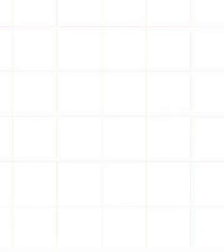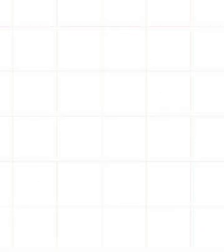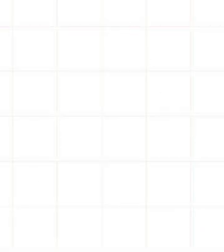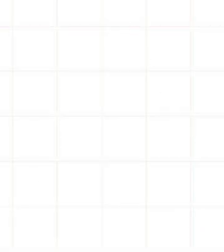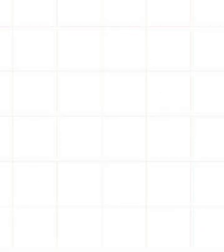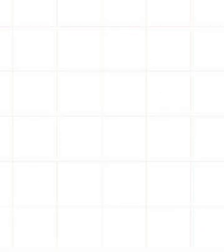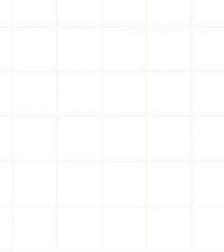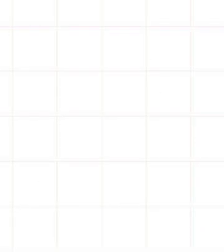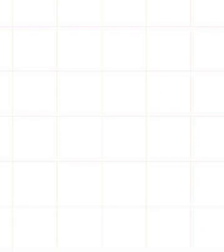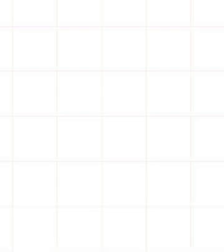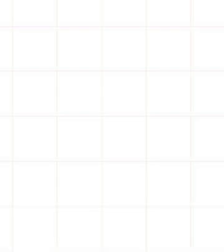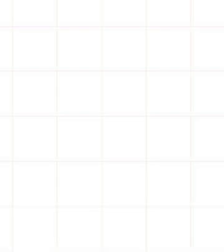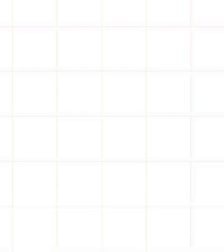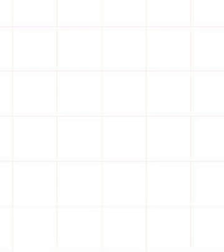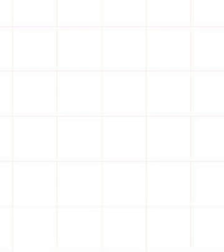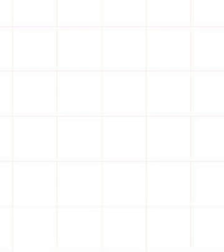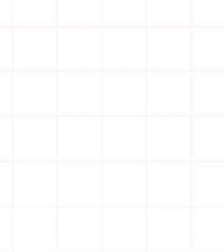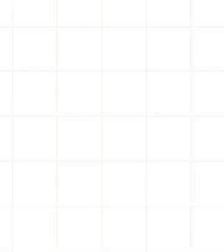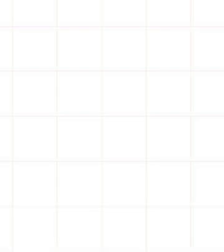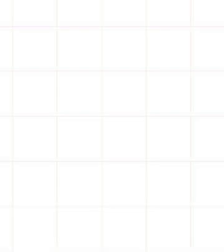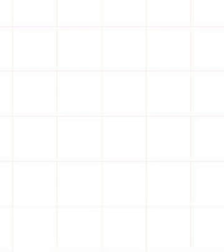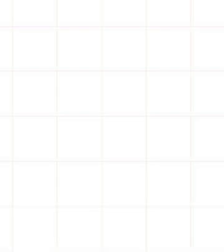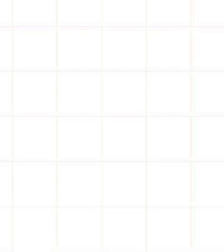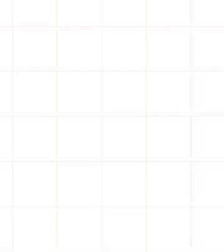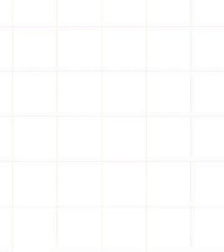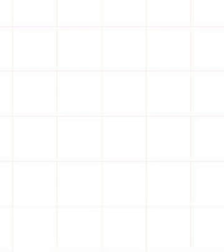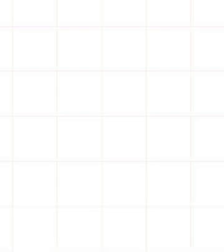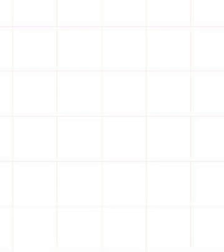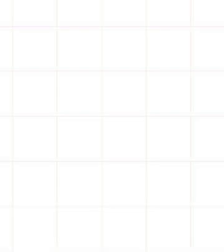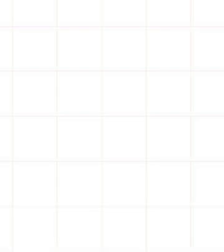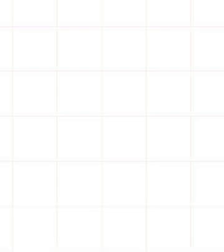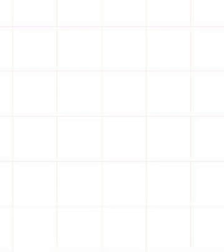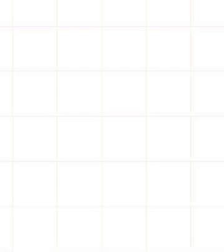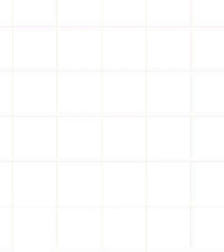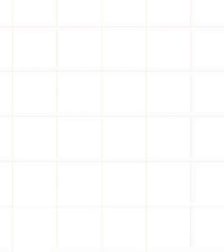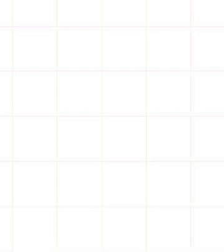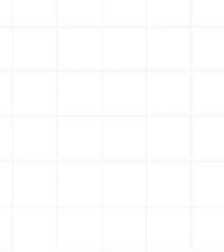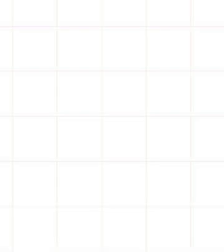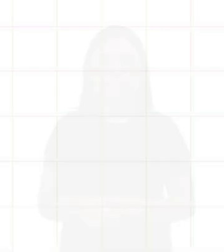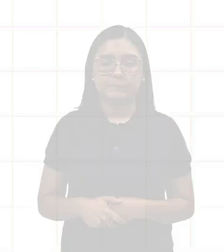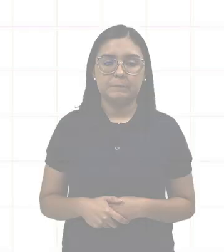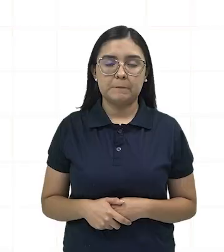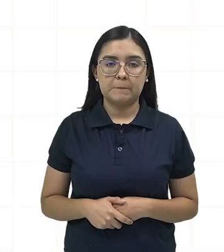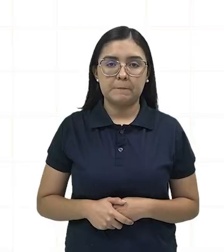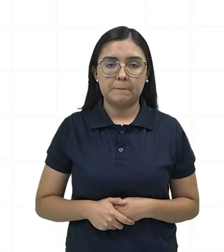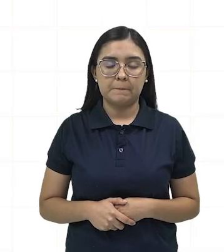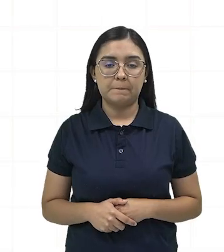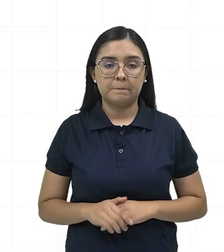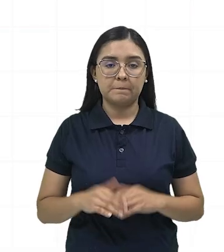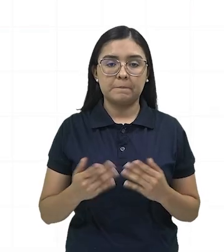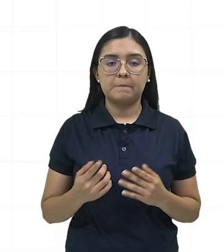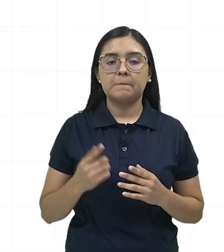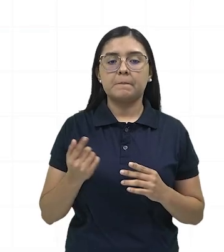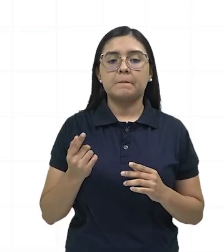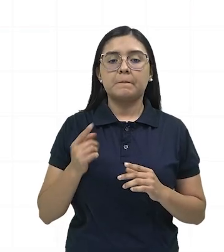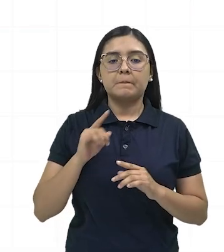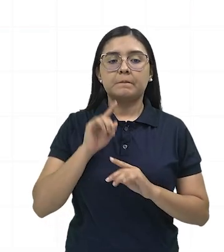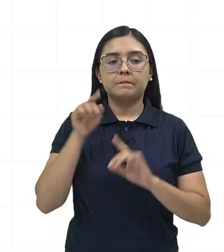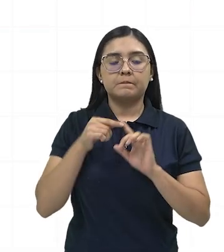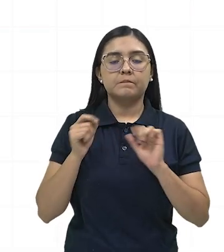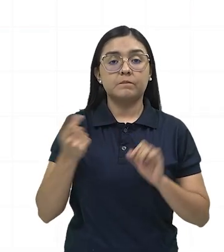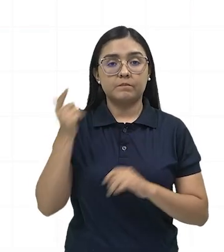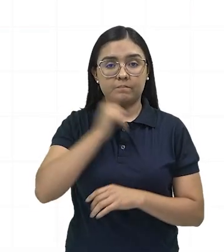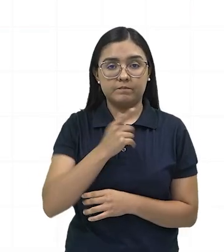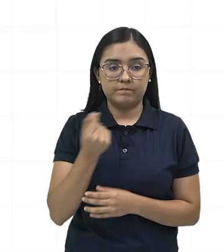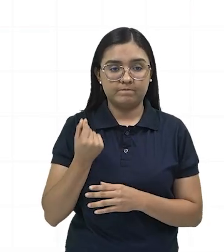No mercantilismo, se defendia que uma forma de riqueza era obter metais preciosos. Se